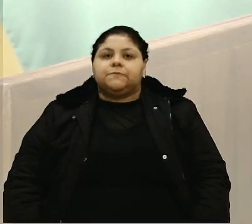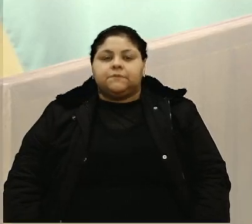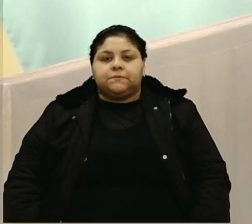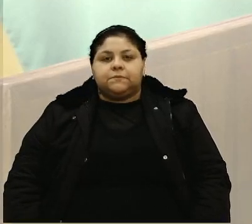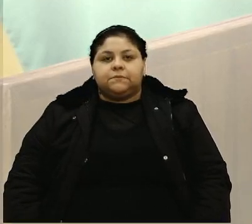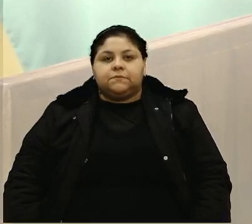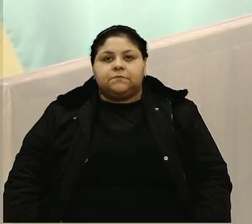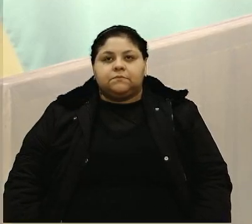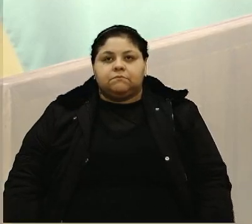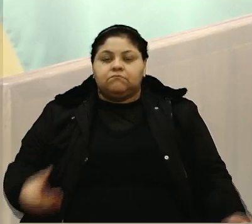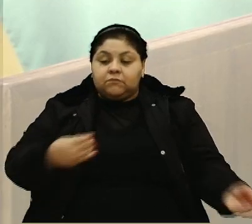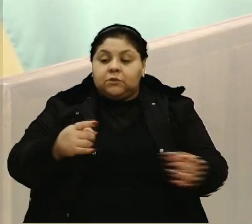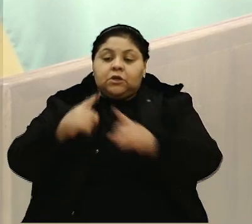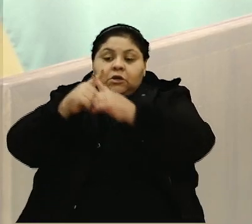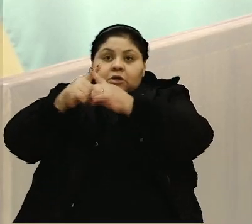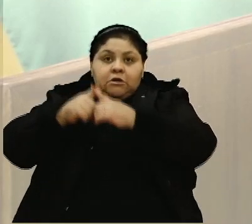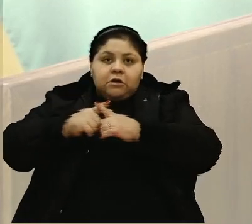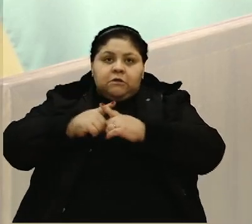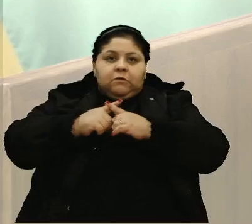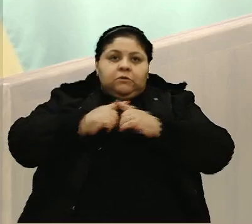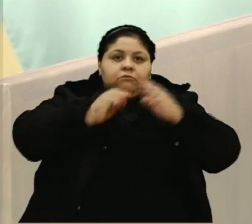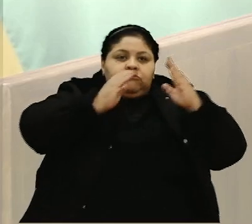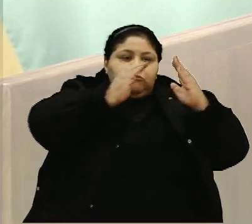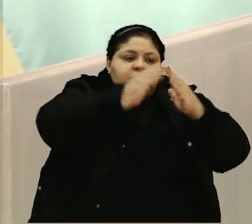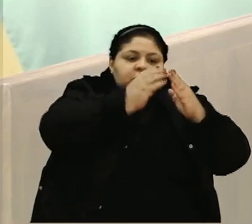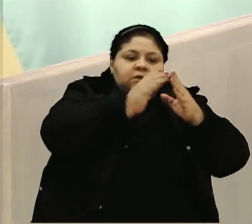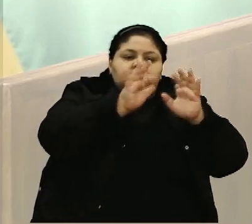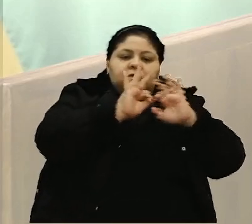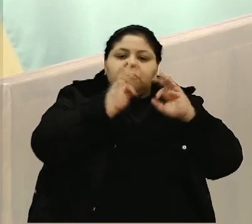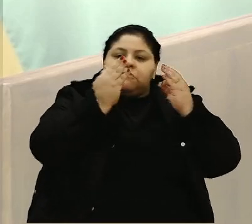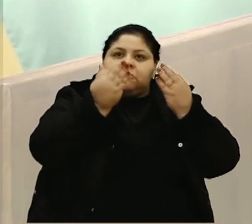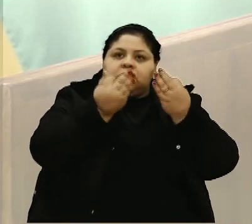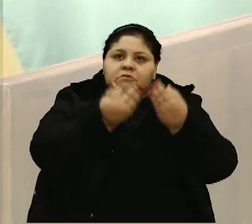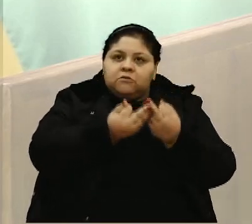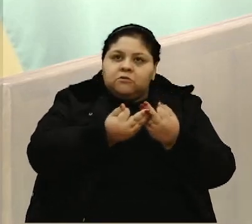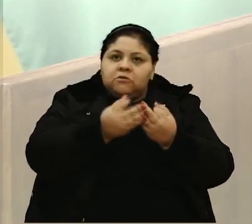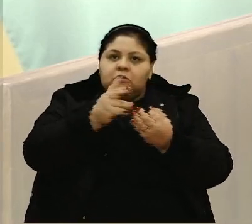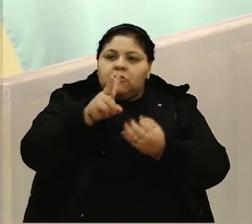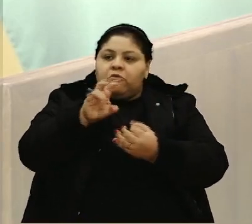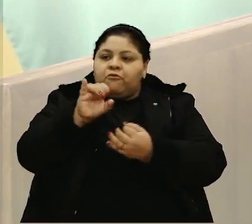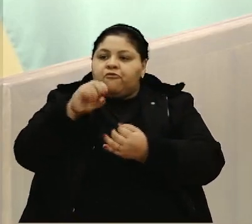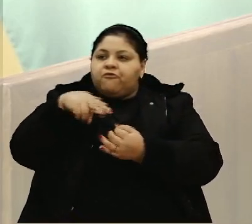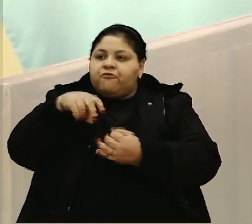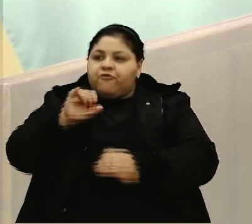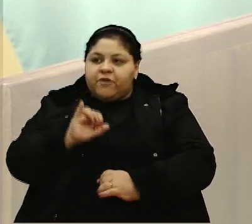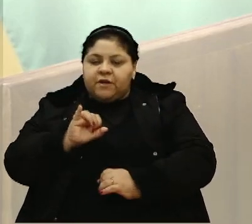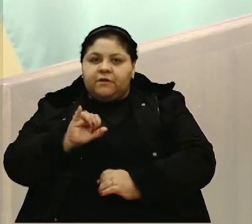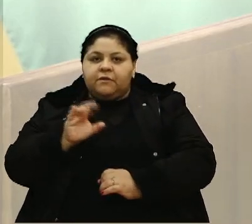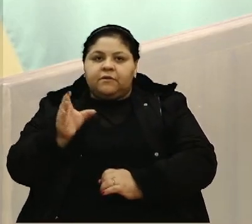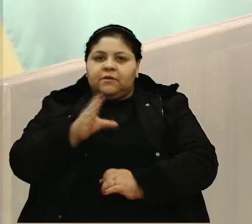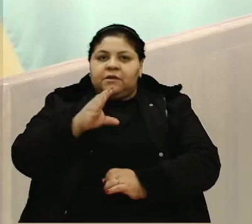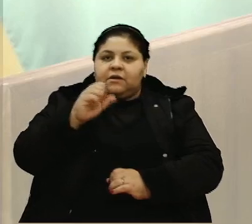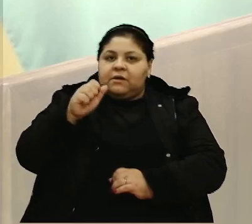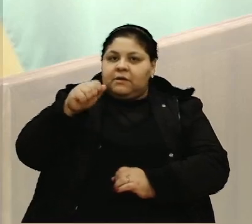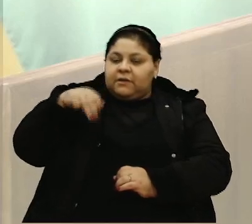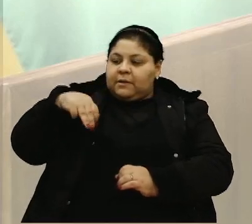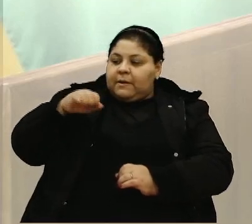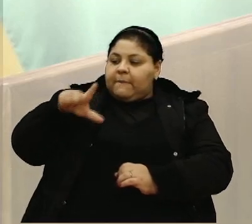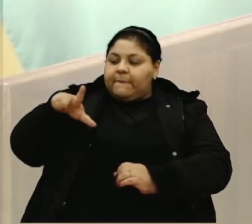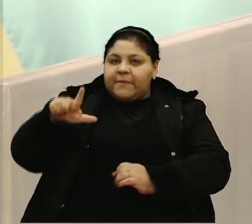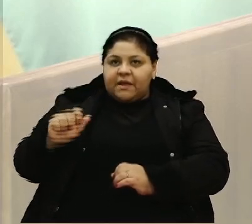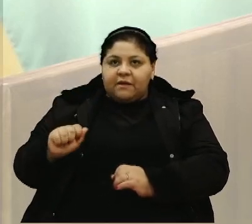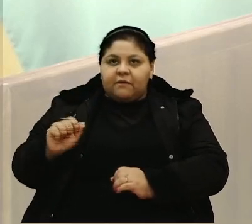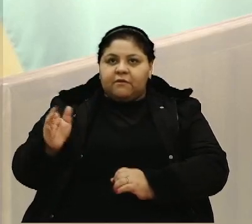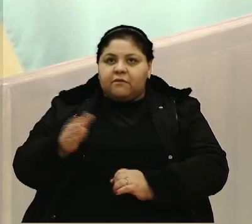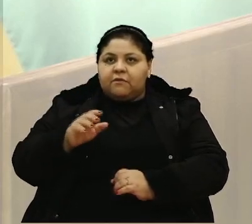E por muitas vezes na sua casa, com a sua família, com o Vini, com a Camila, com